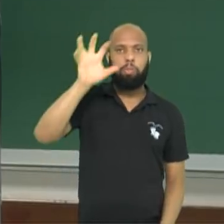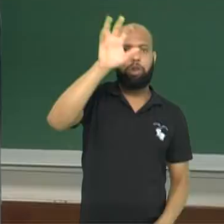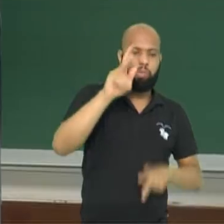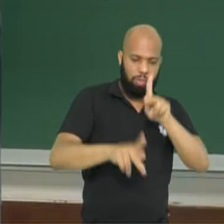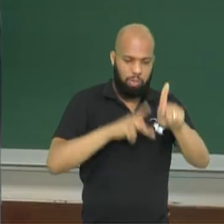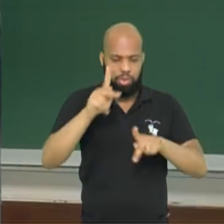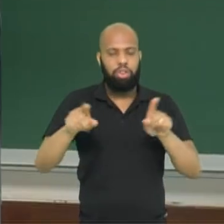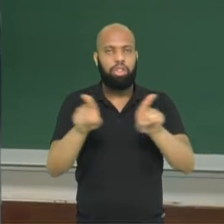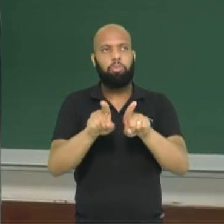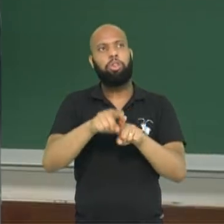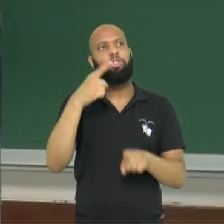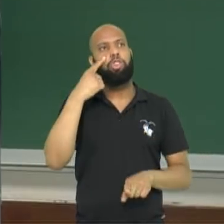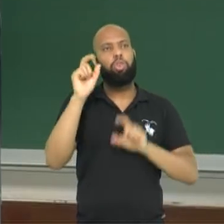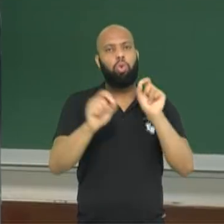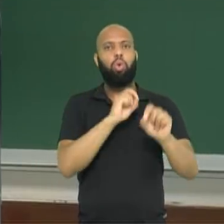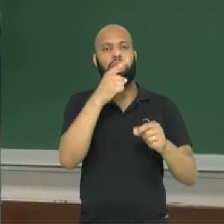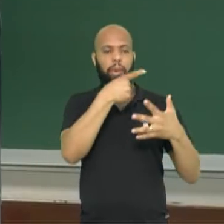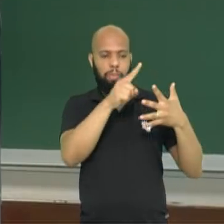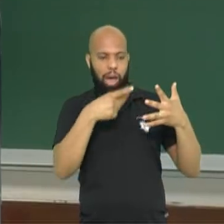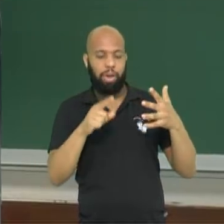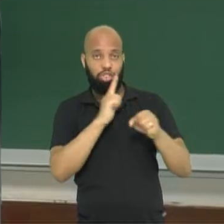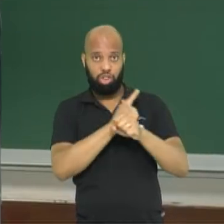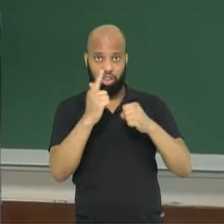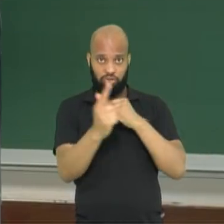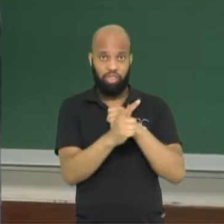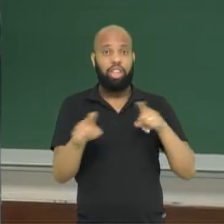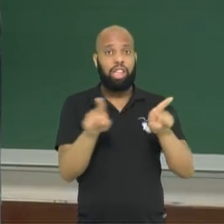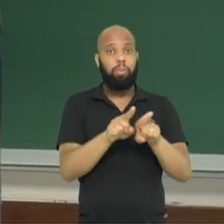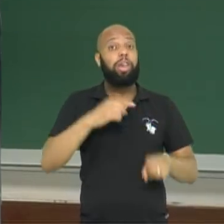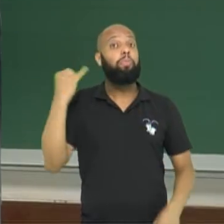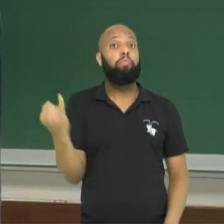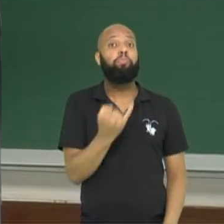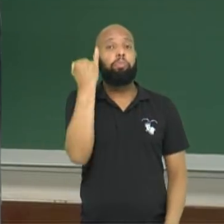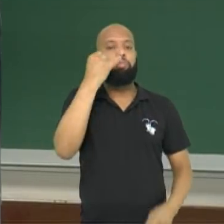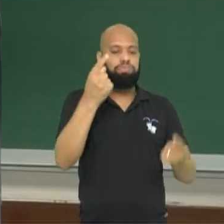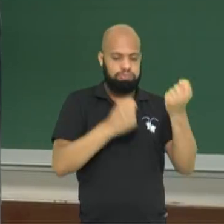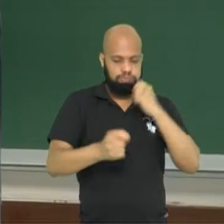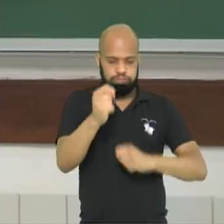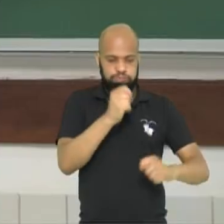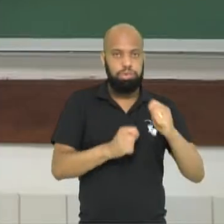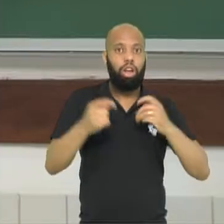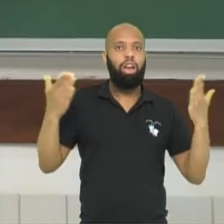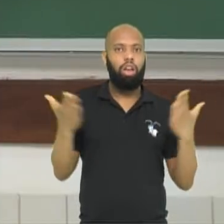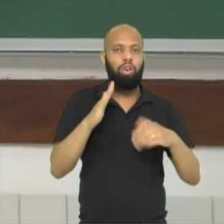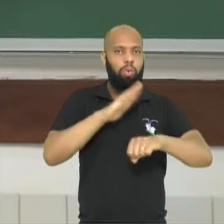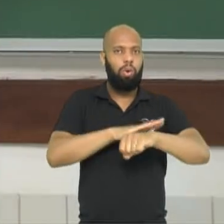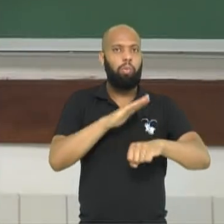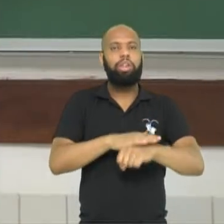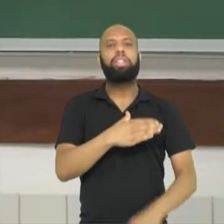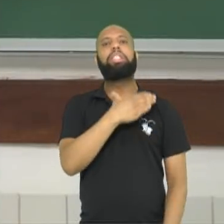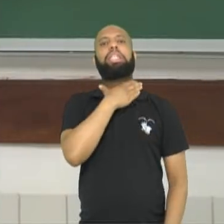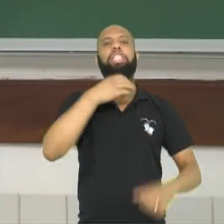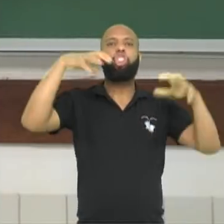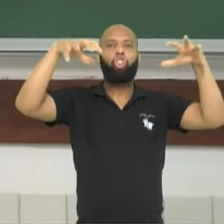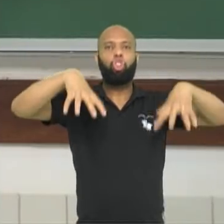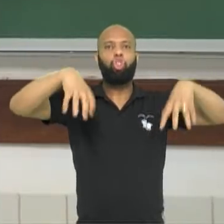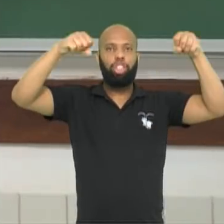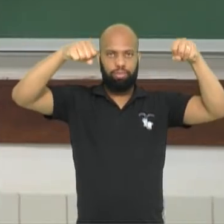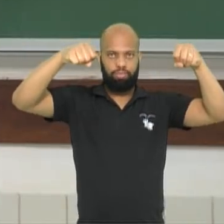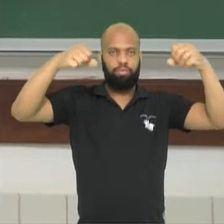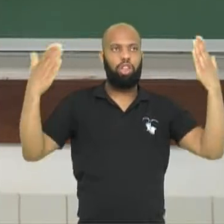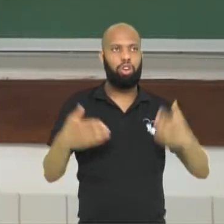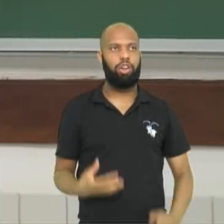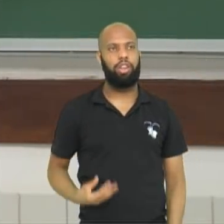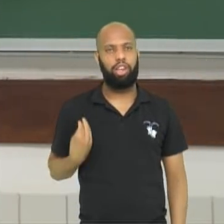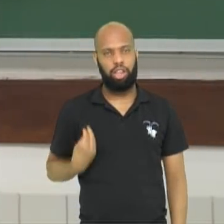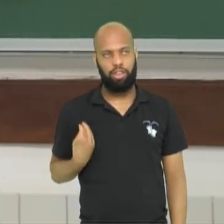população, né, veja lá o que são os aspectos geográficos e a importância da economia em tempos dessa crise hídrica que nós estamos